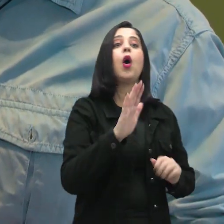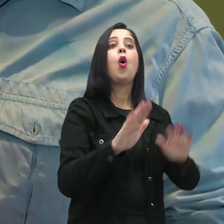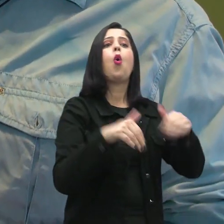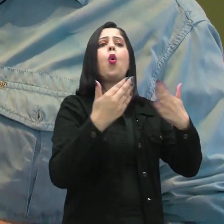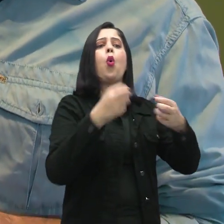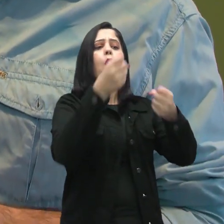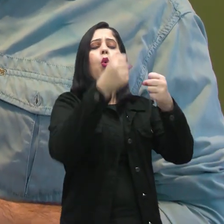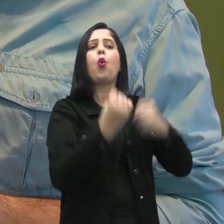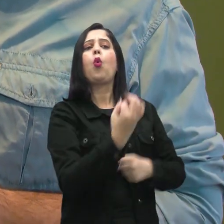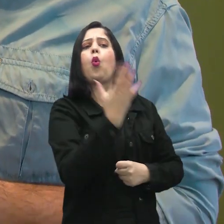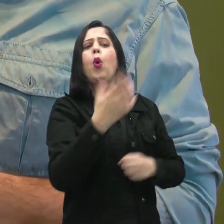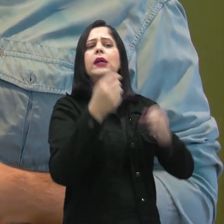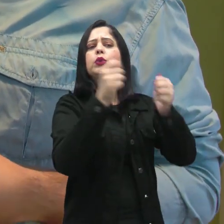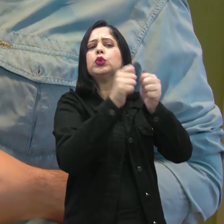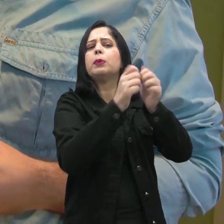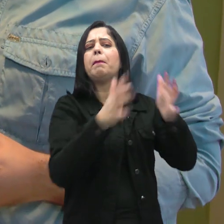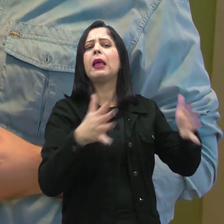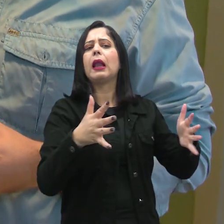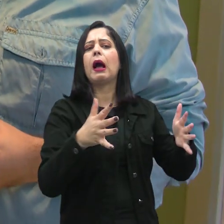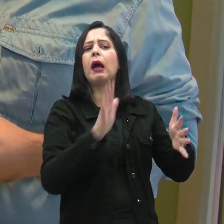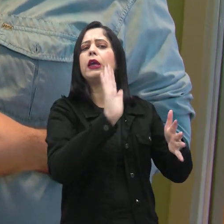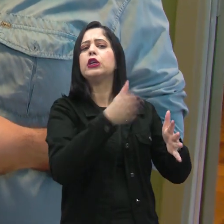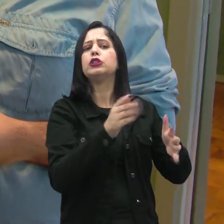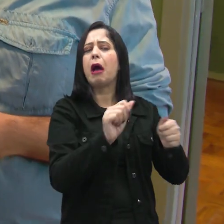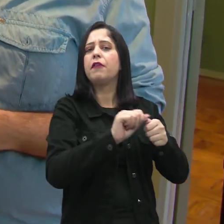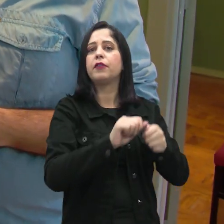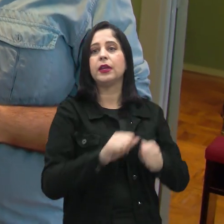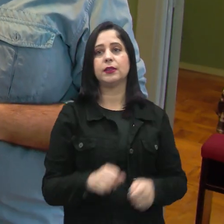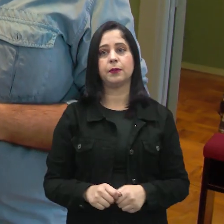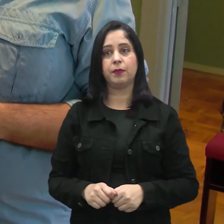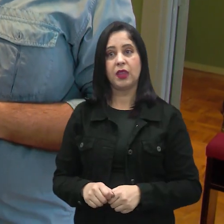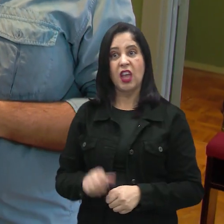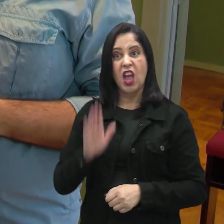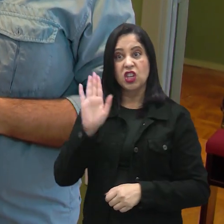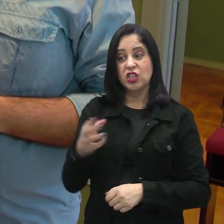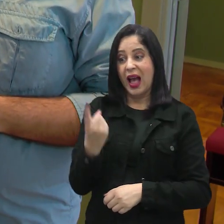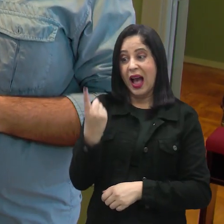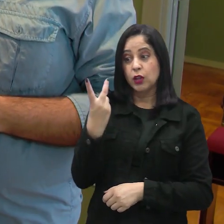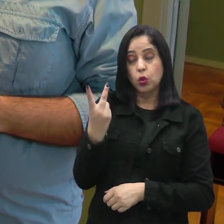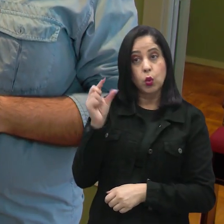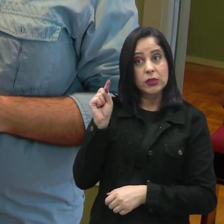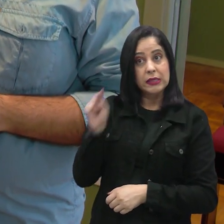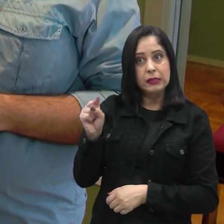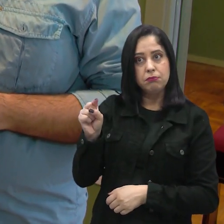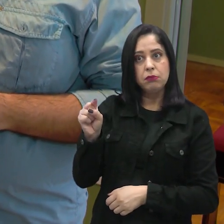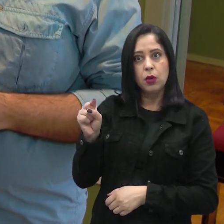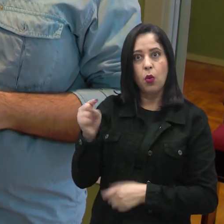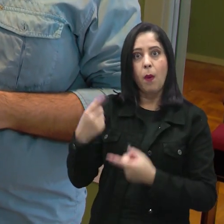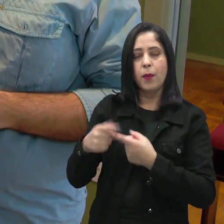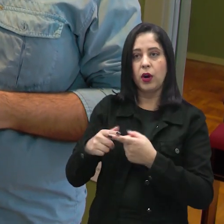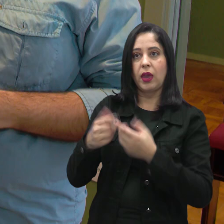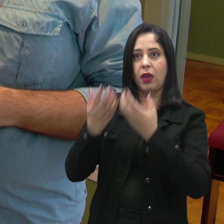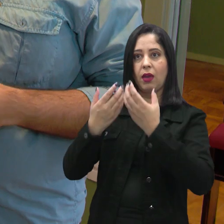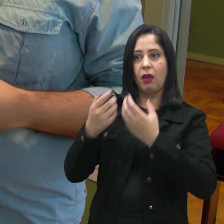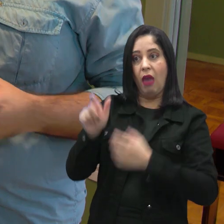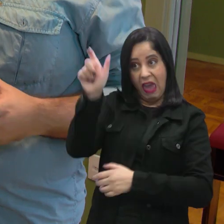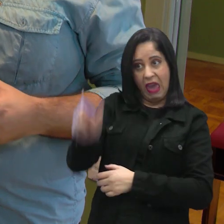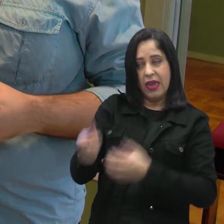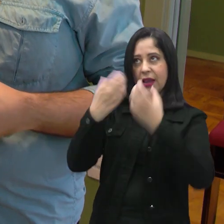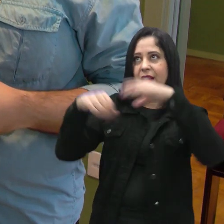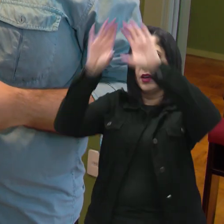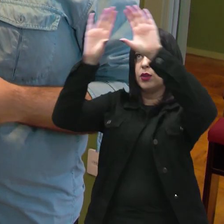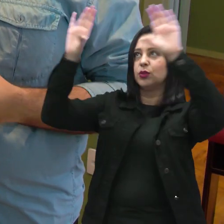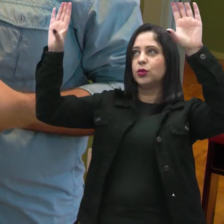Rodolfo? Oficialmente registradas em nosso escritório são mais de 12 mil graças atribuídas à sua intercessão.